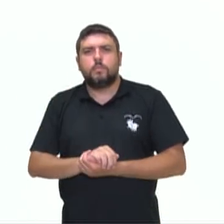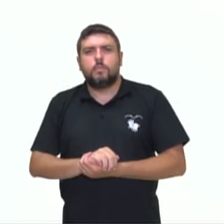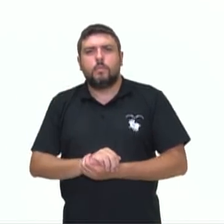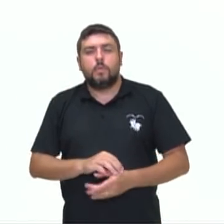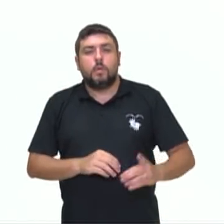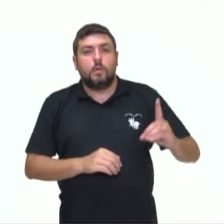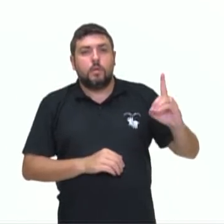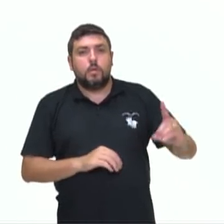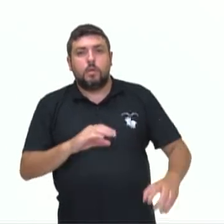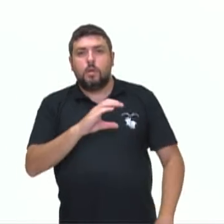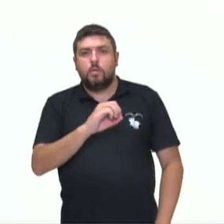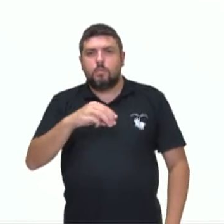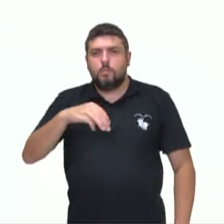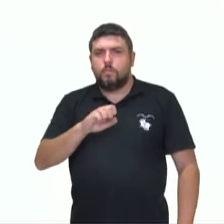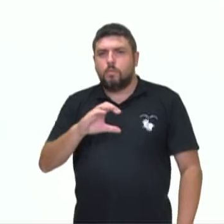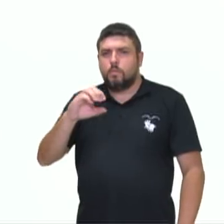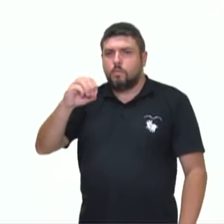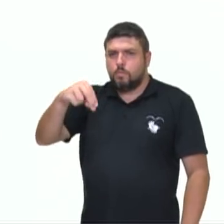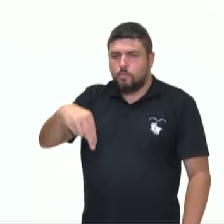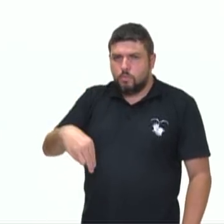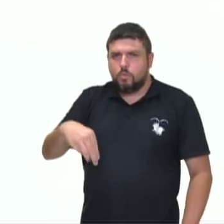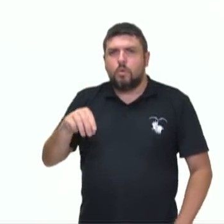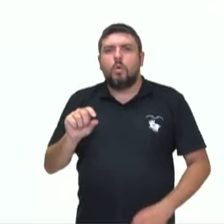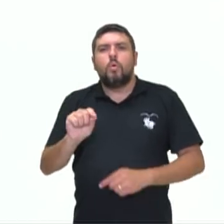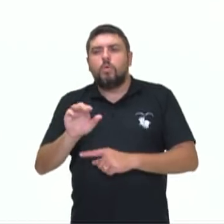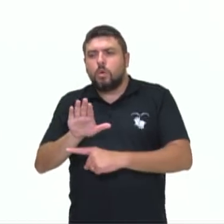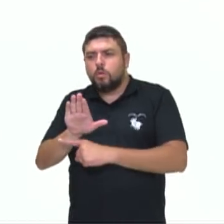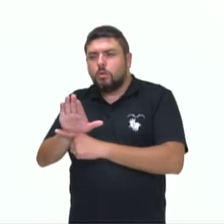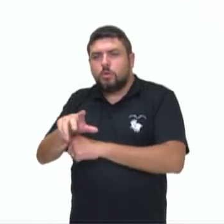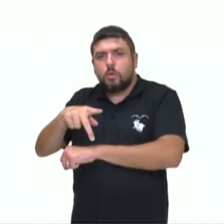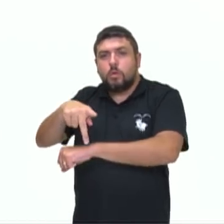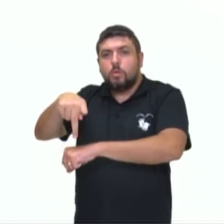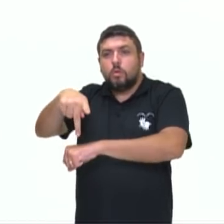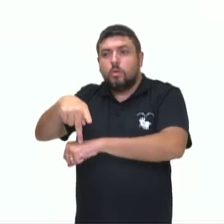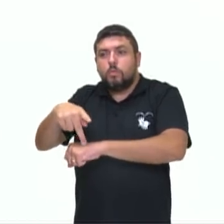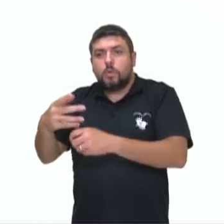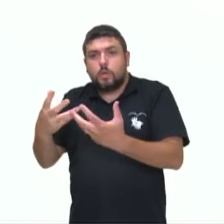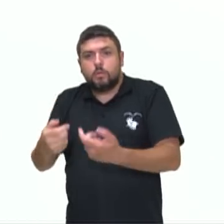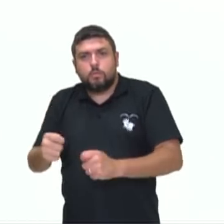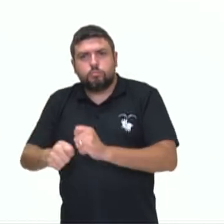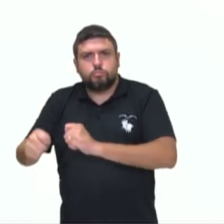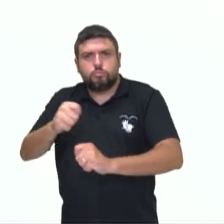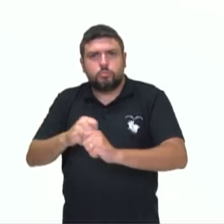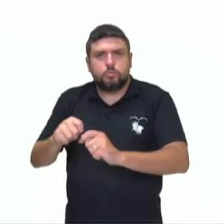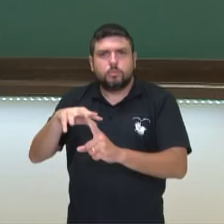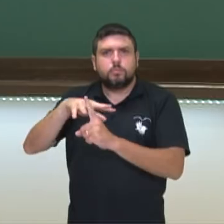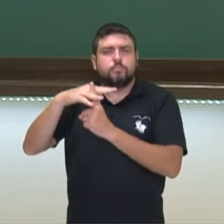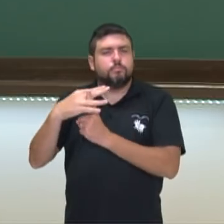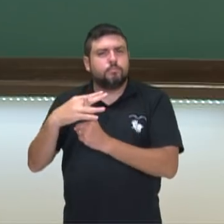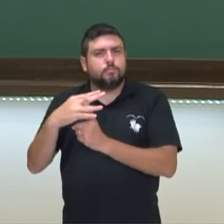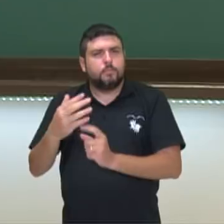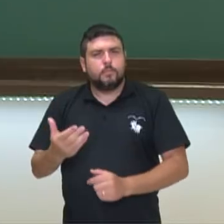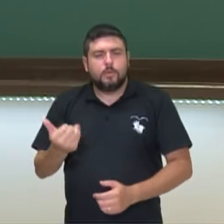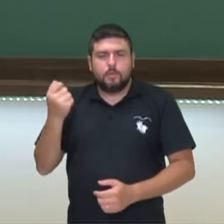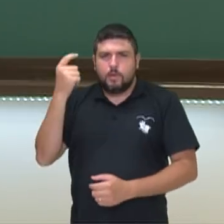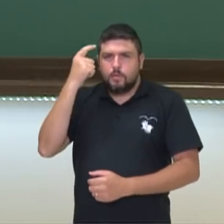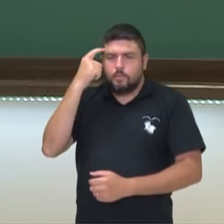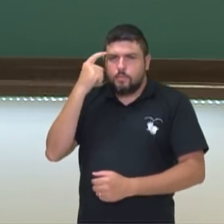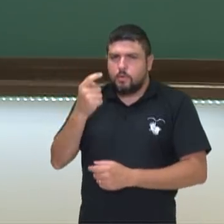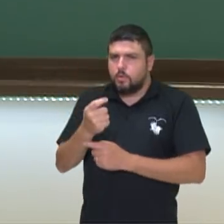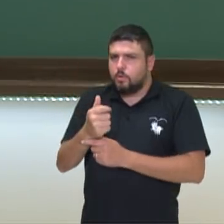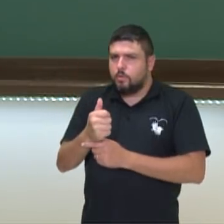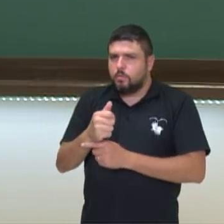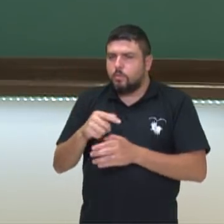o Comecon, criado para auxiliar o desenvolvimento dos países que adotavam a economia socialista. Bora lá pensar um pouco sobre